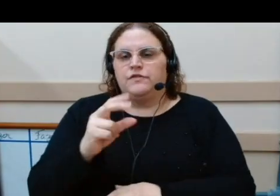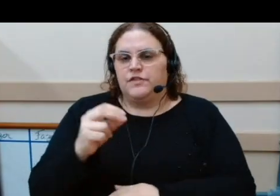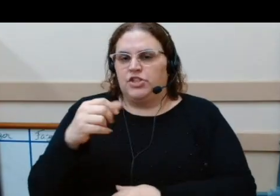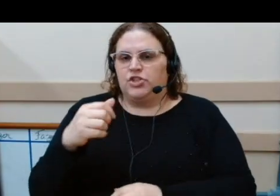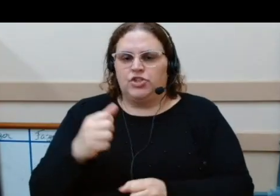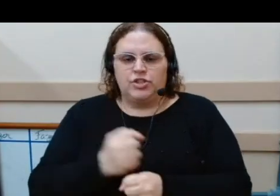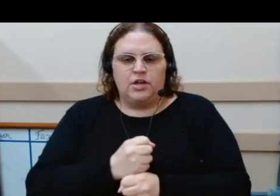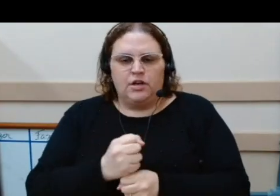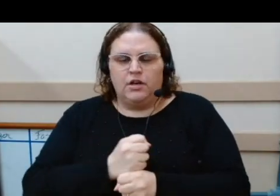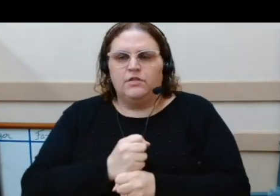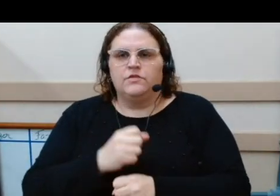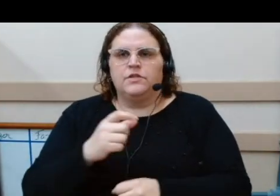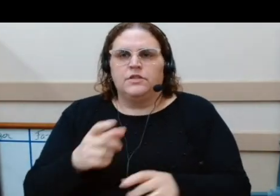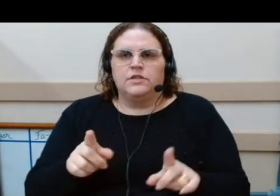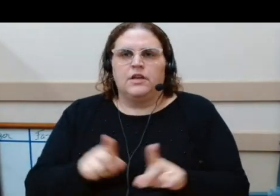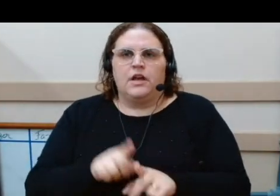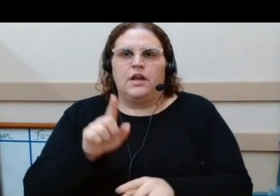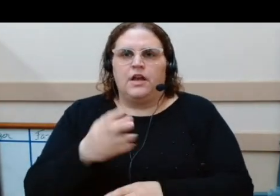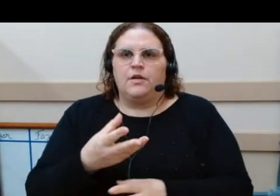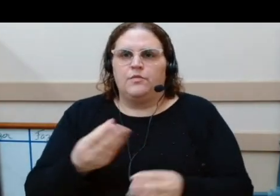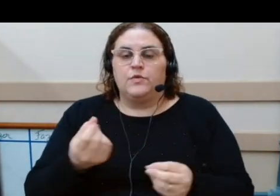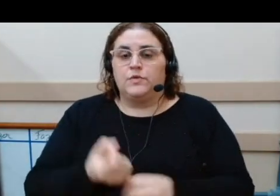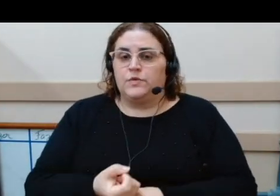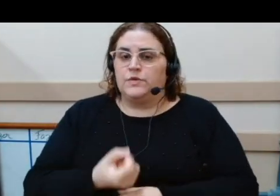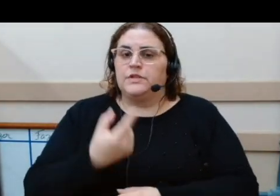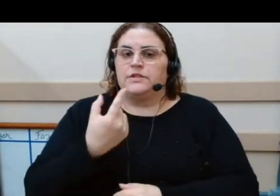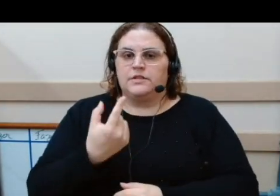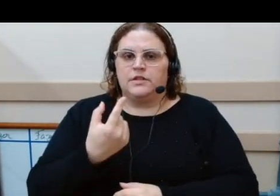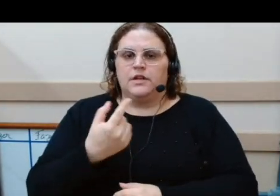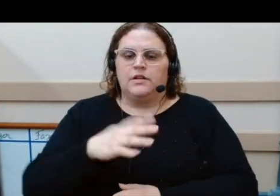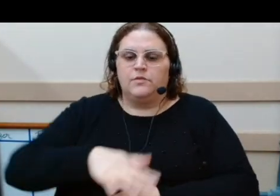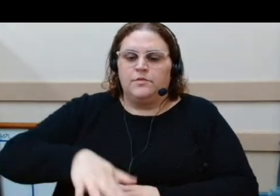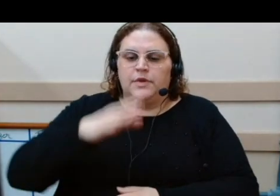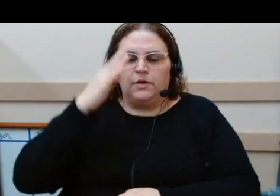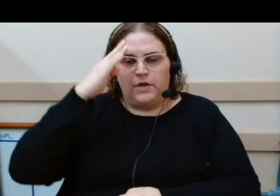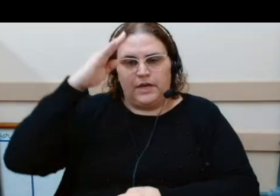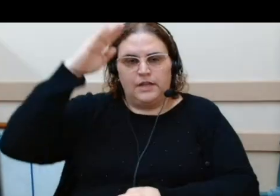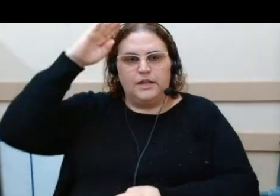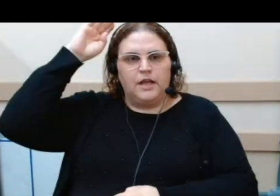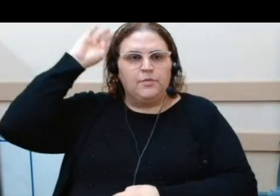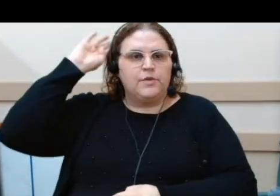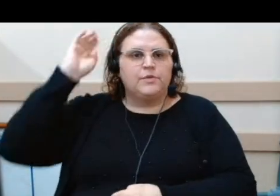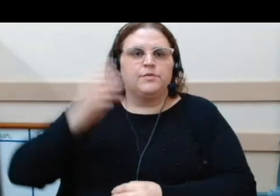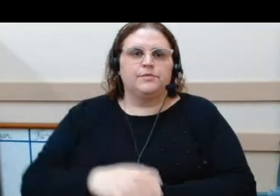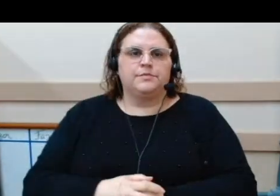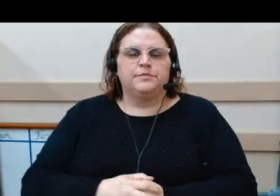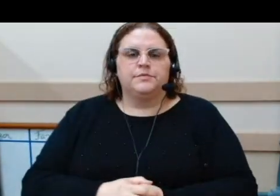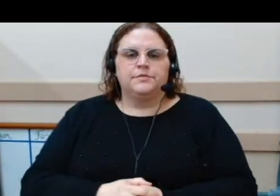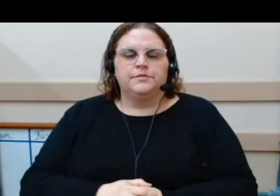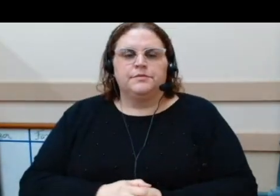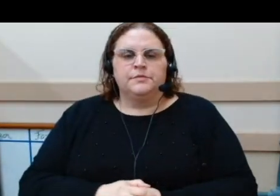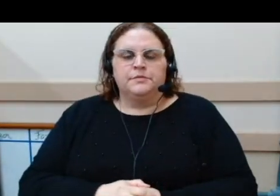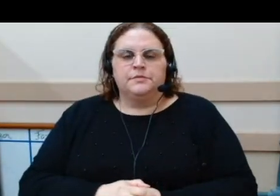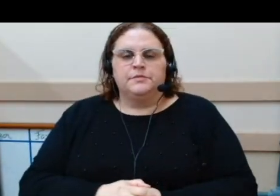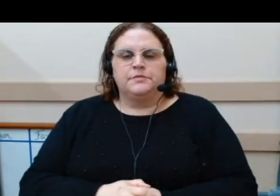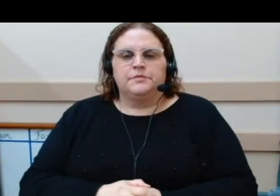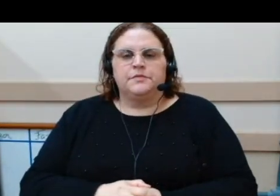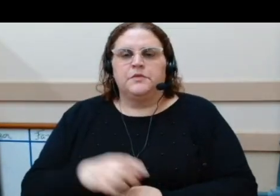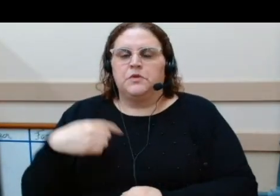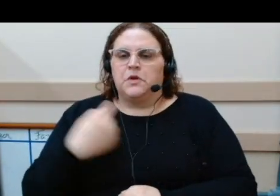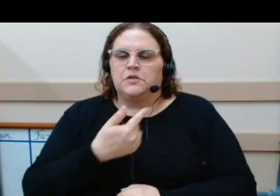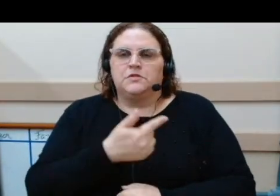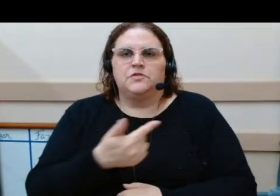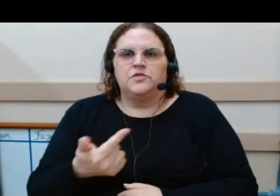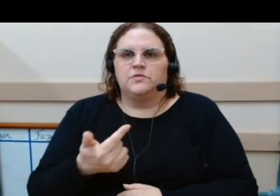Era bastante estranho no meio acadêmico né Eh nós não tínhamos nem